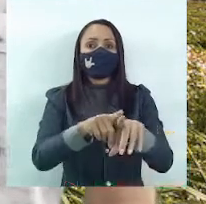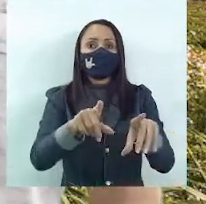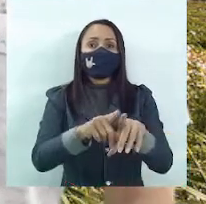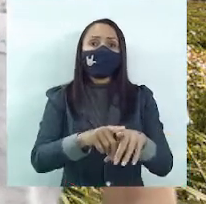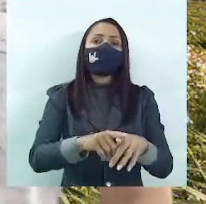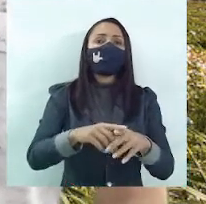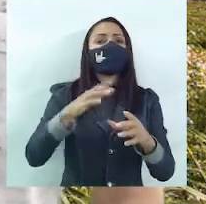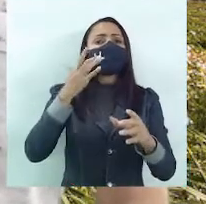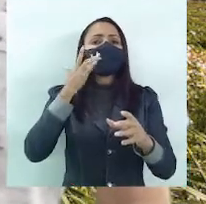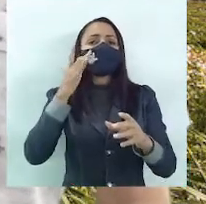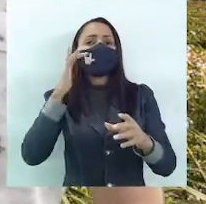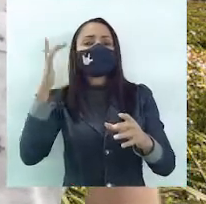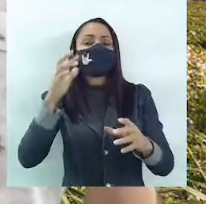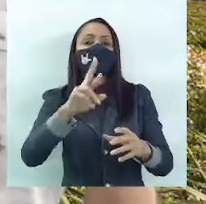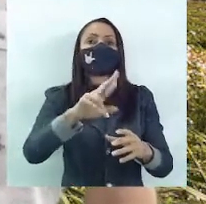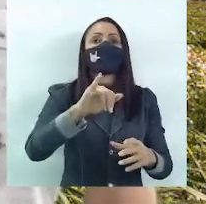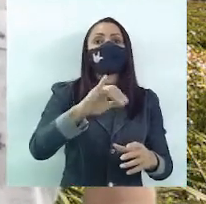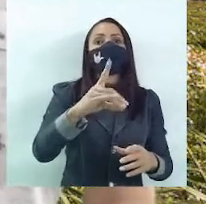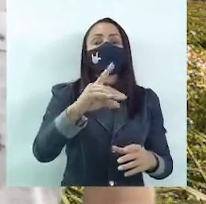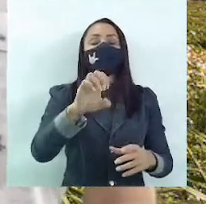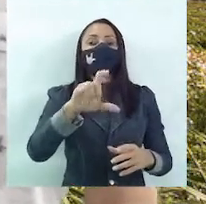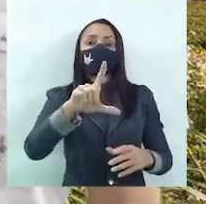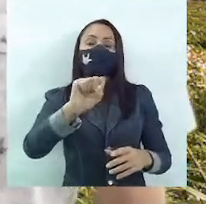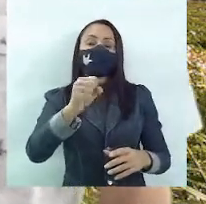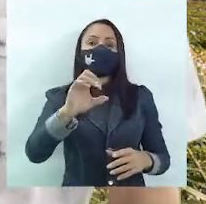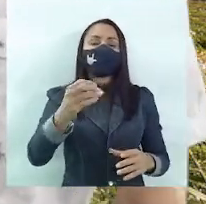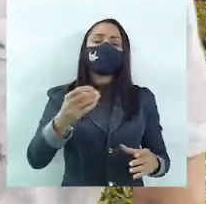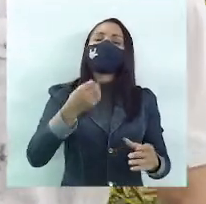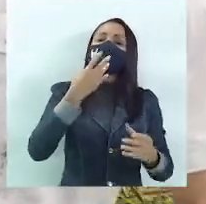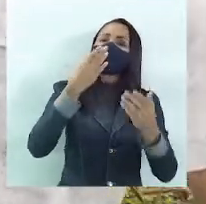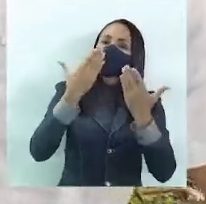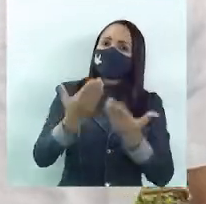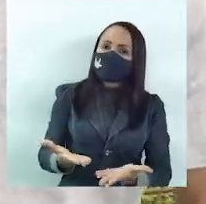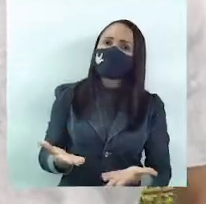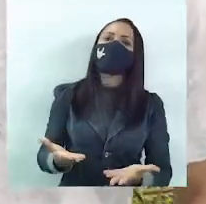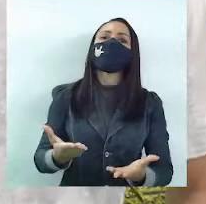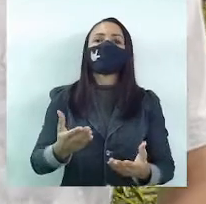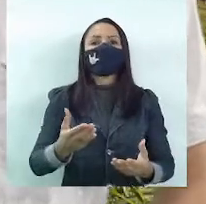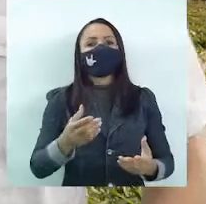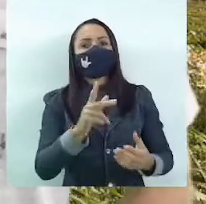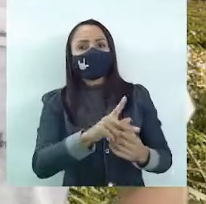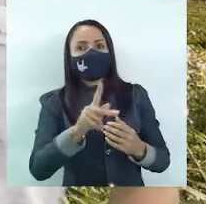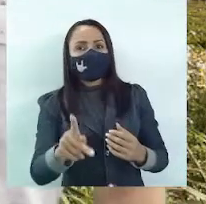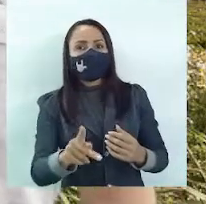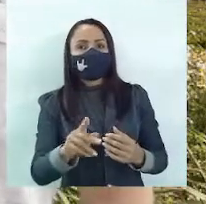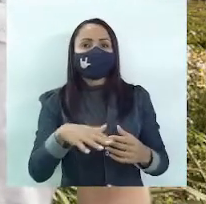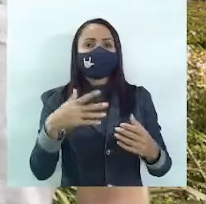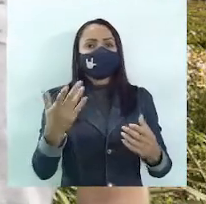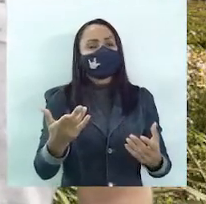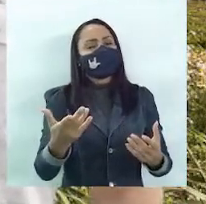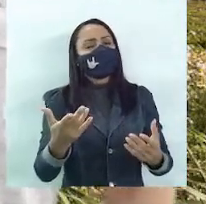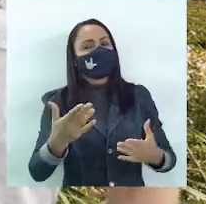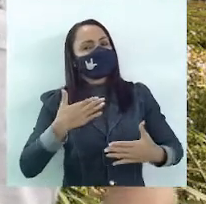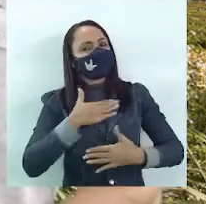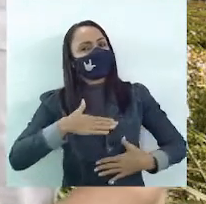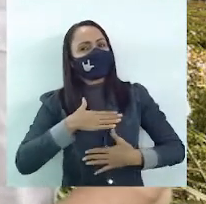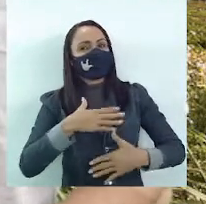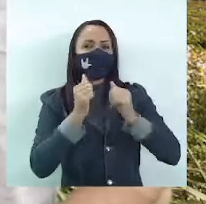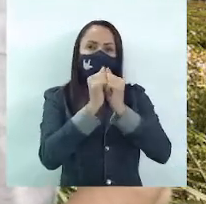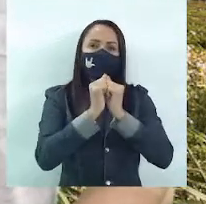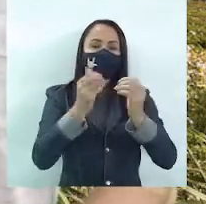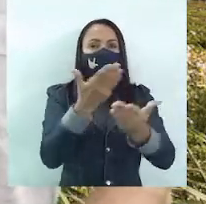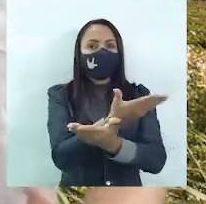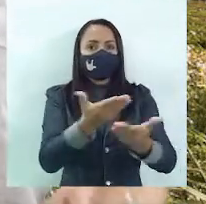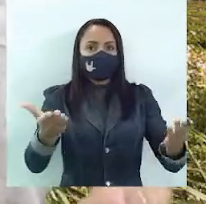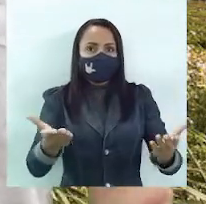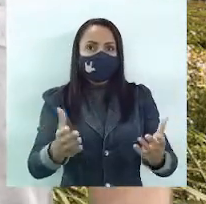cirurgião dentista Ridelson Tavares. Tudo bom, professor? Tudo bom, professor Robson? Uma honra estar aqui para falar com vocês sobre